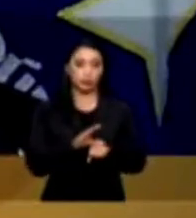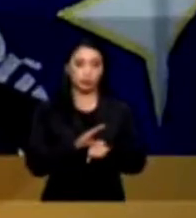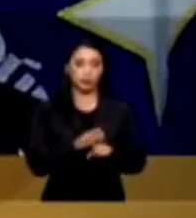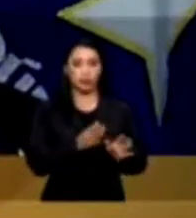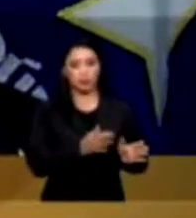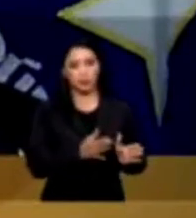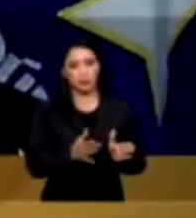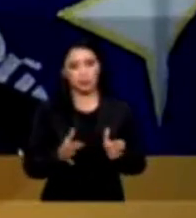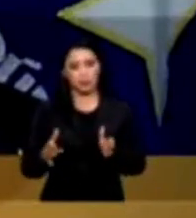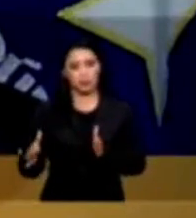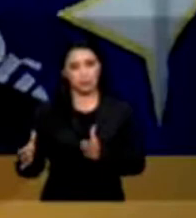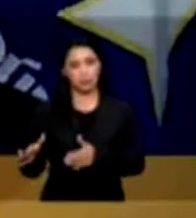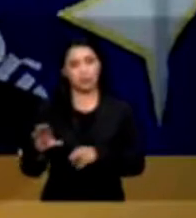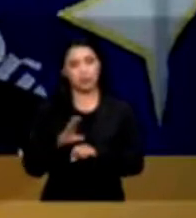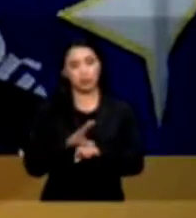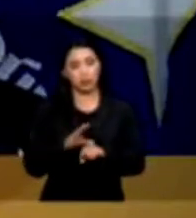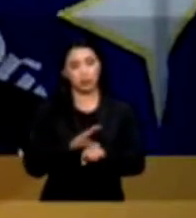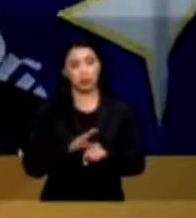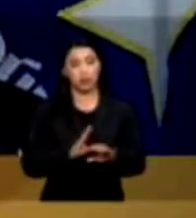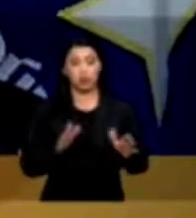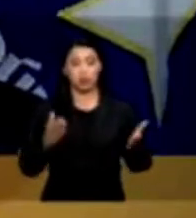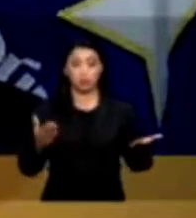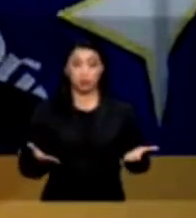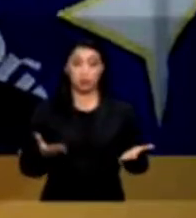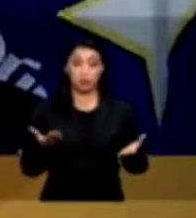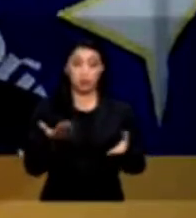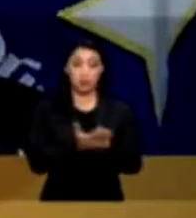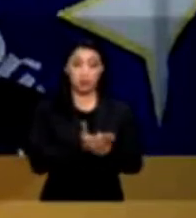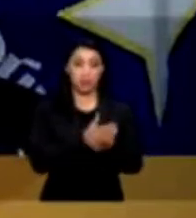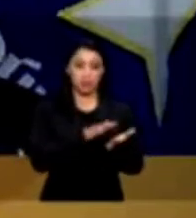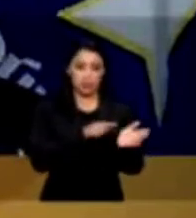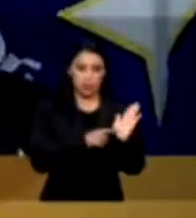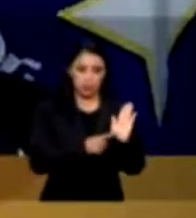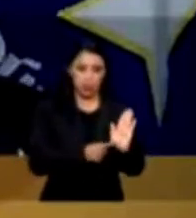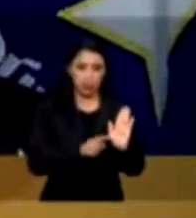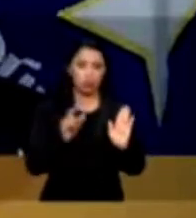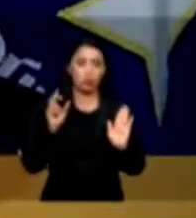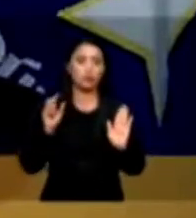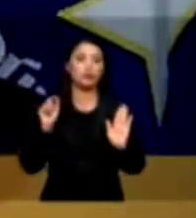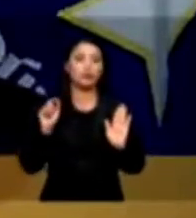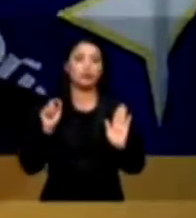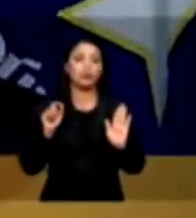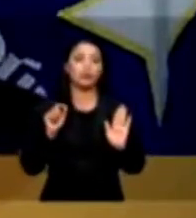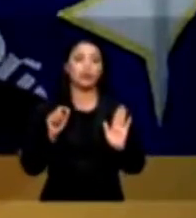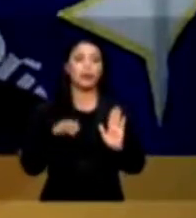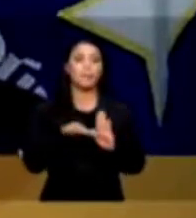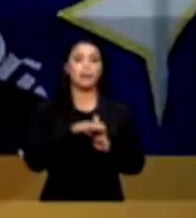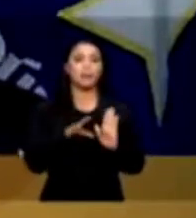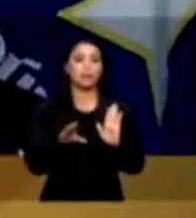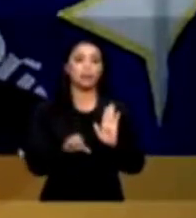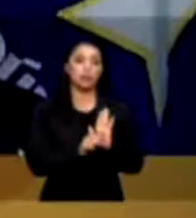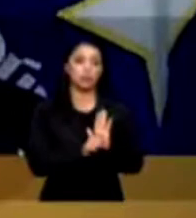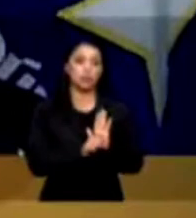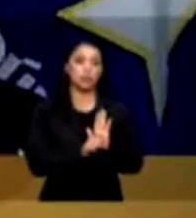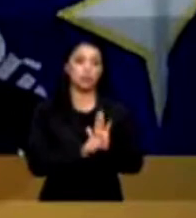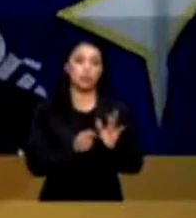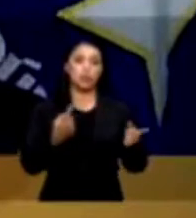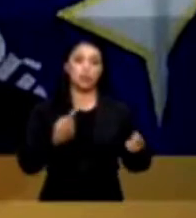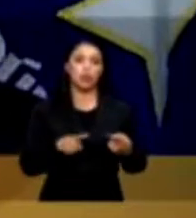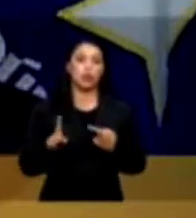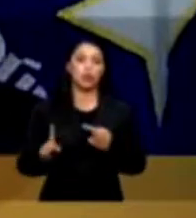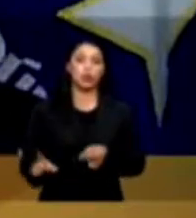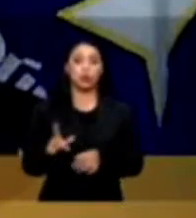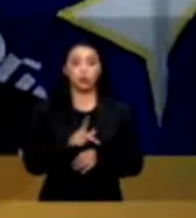transitórias da Constituição. No caso concreto, trata-se de mandado de segurança impetrado contra ato